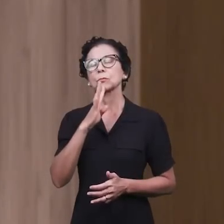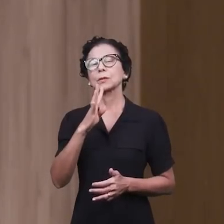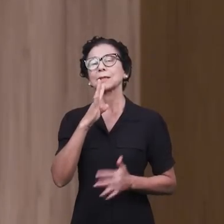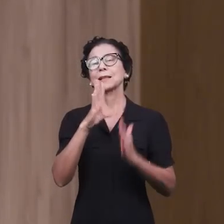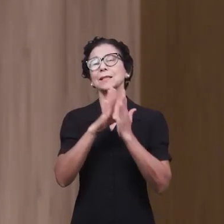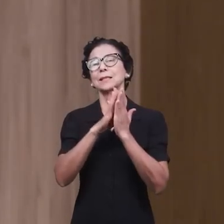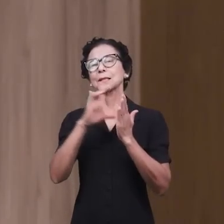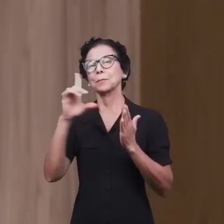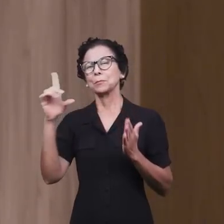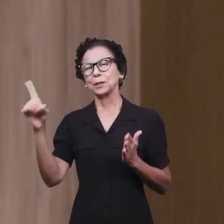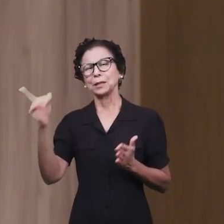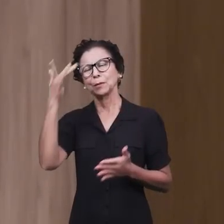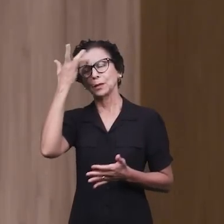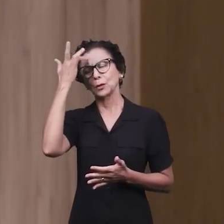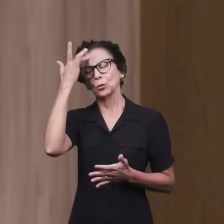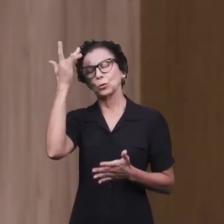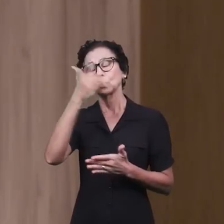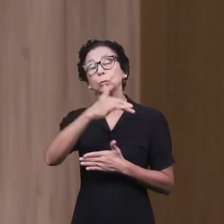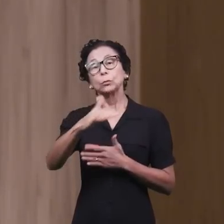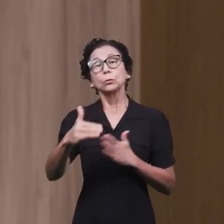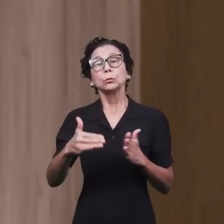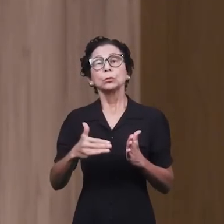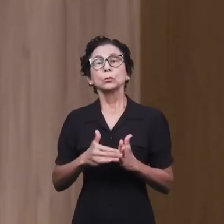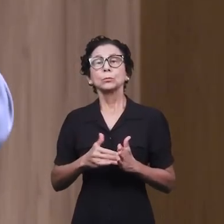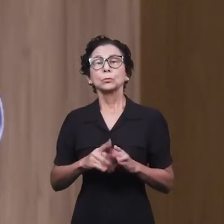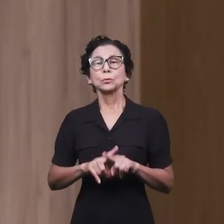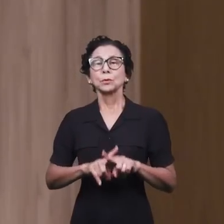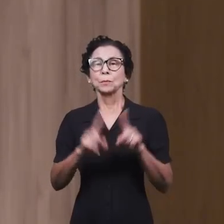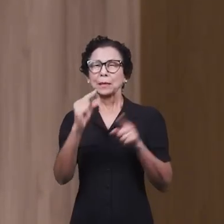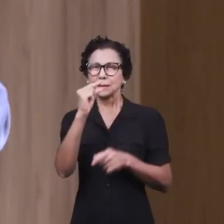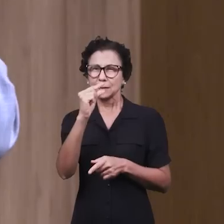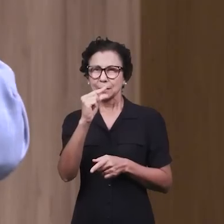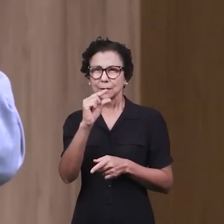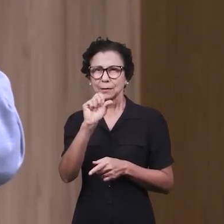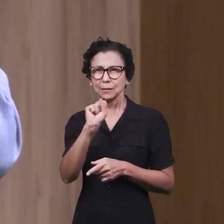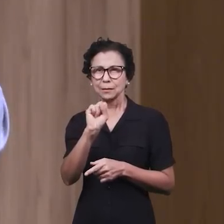a semente, que é o Espírito Santo, que é a fé,